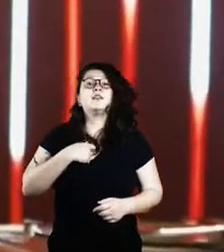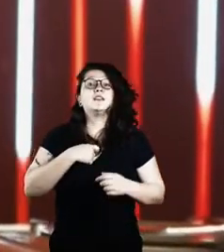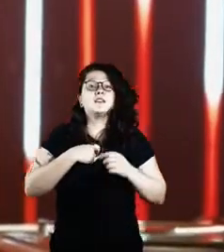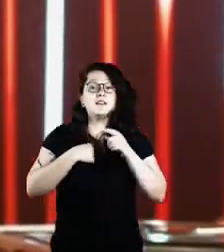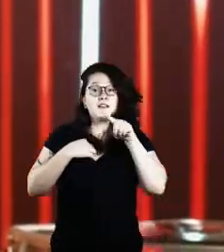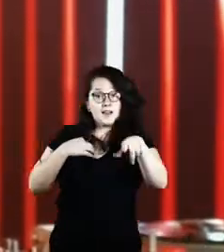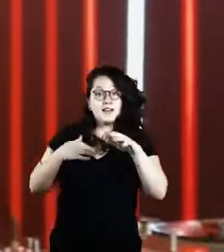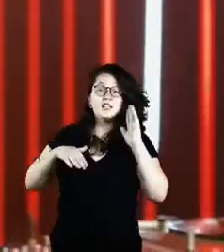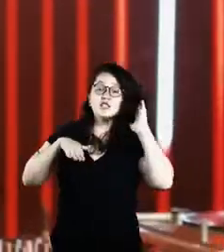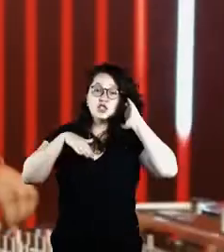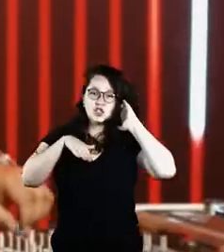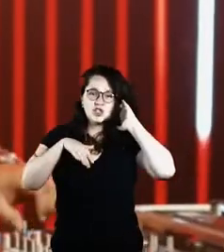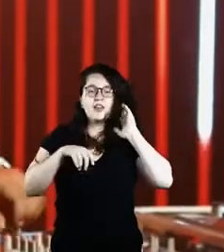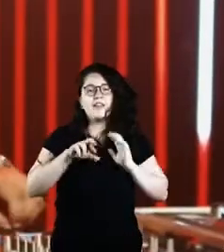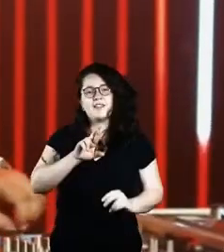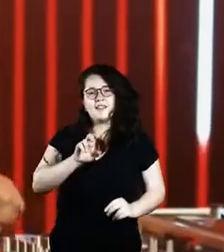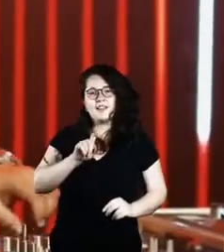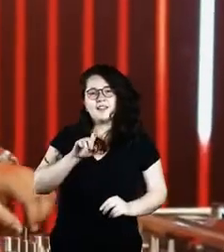meu parceiro,